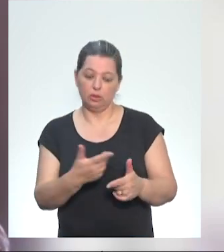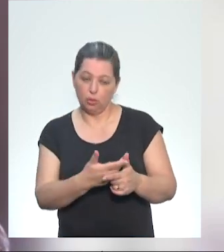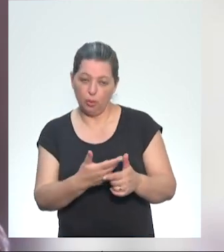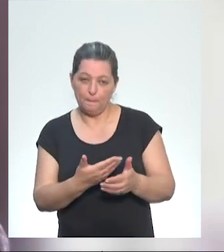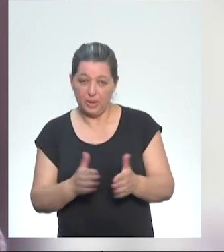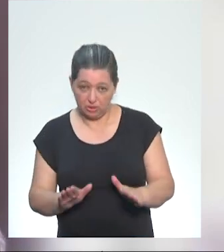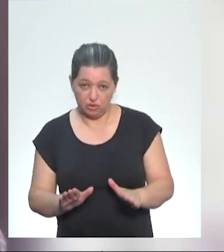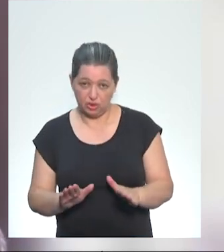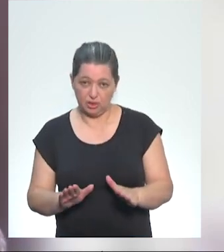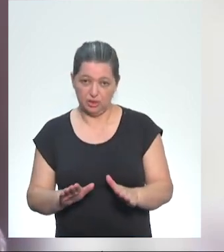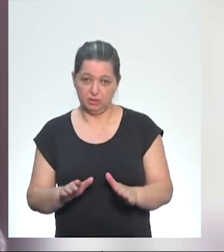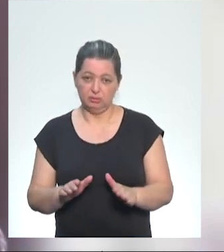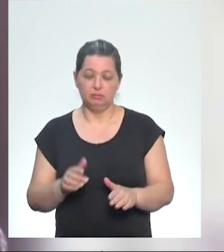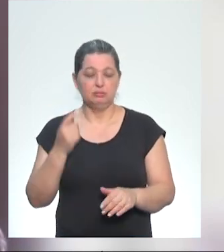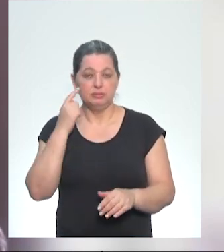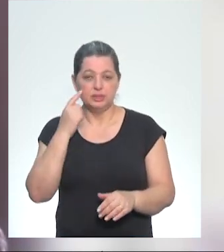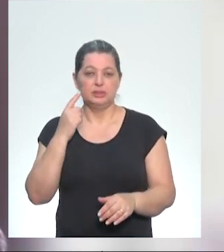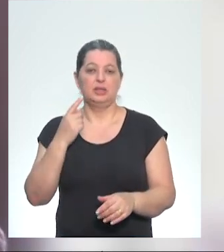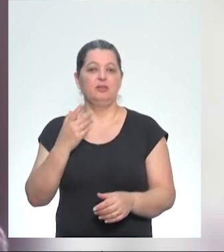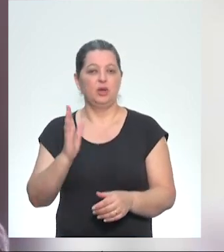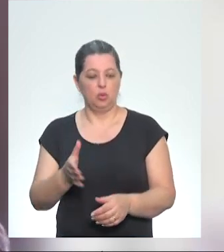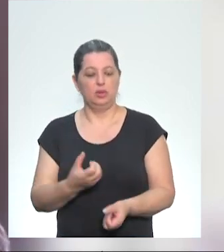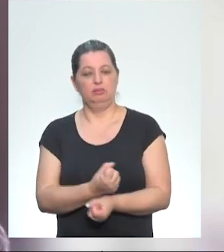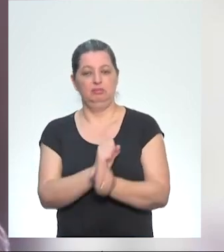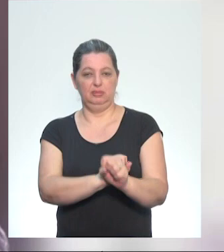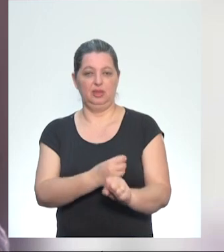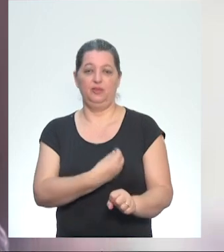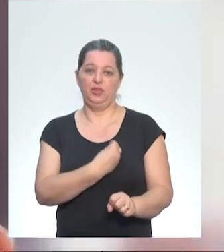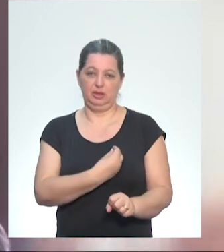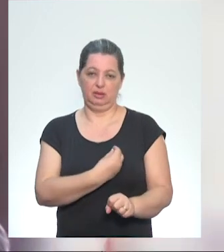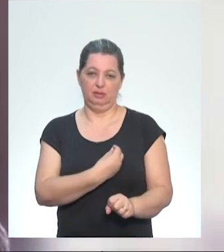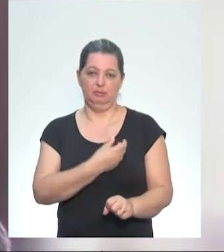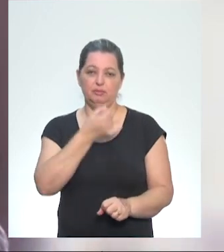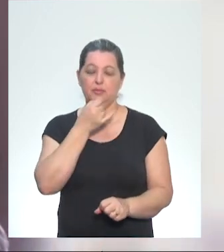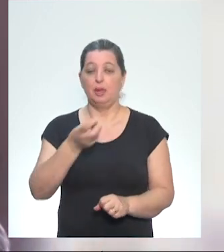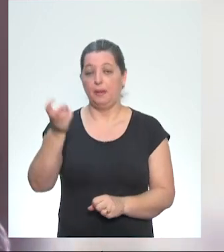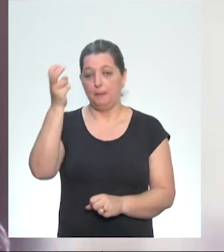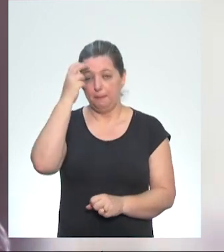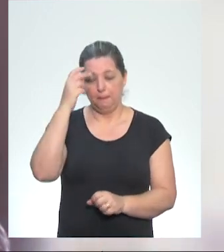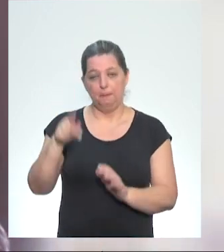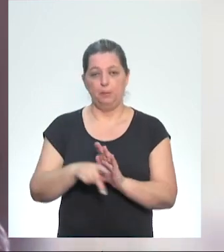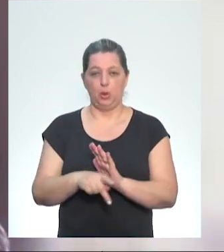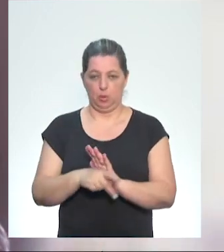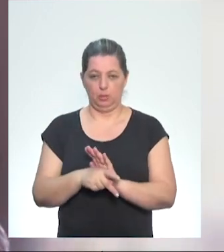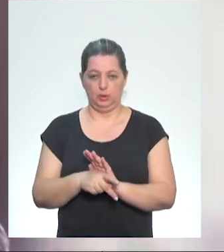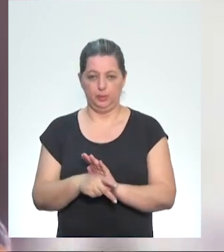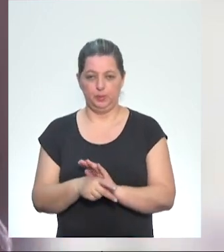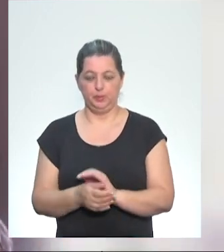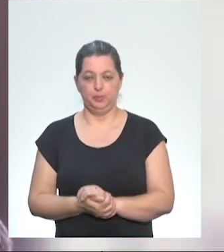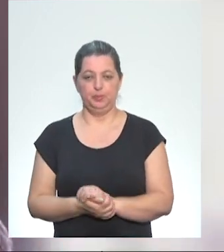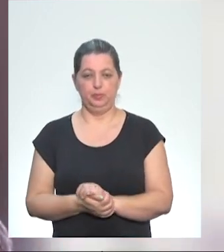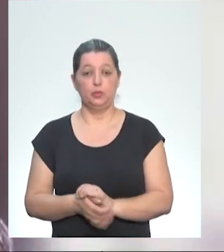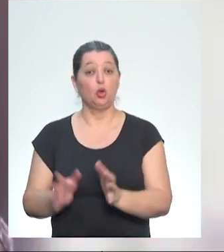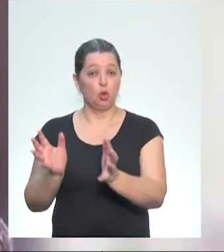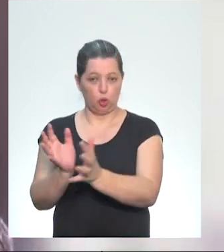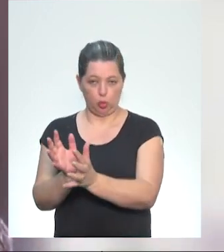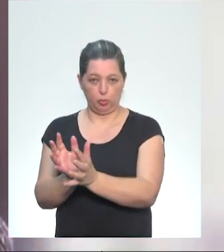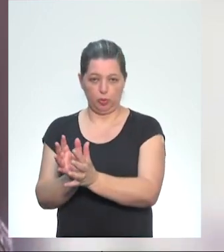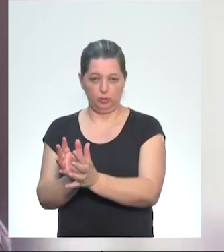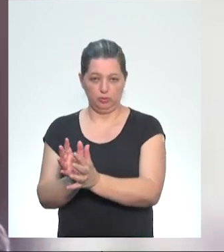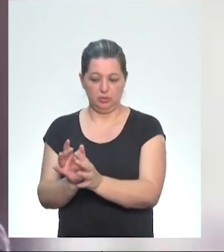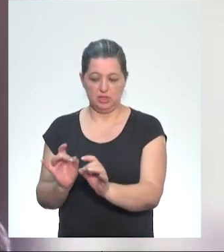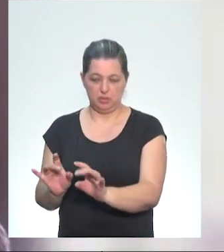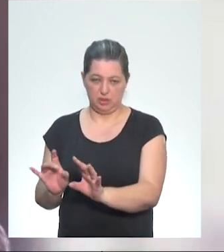o escravo linhageiro. Então, o que acontece? Quando havia uma aculturação, aquele grupo, né?